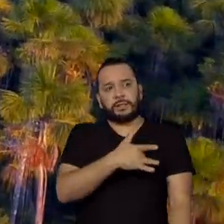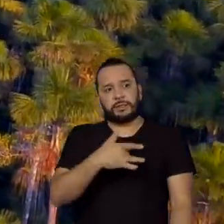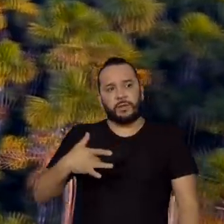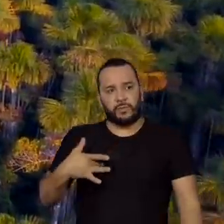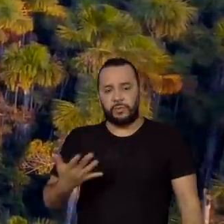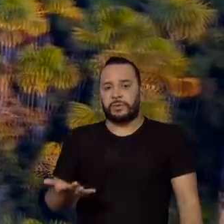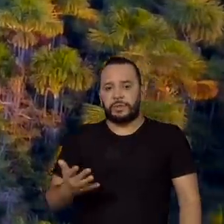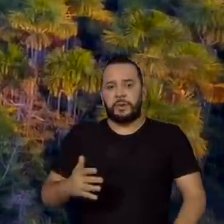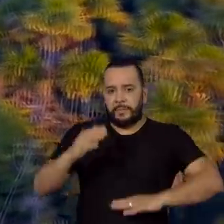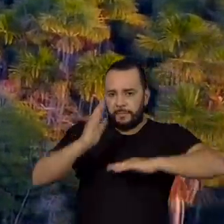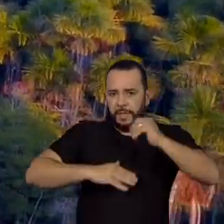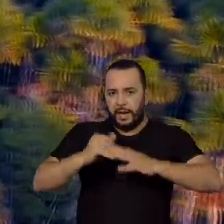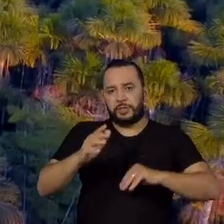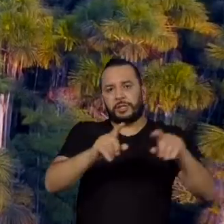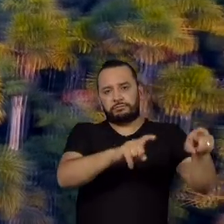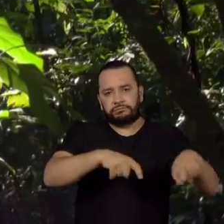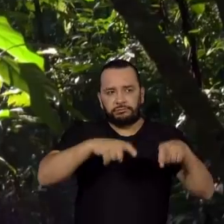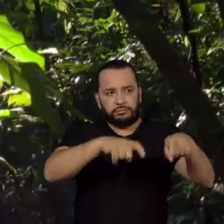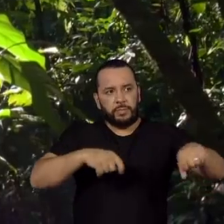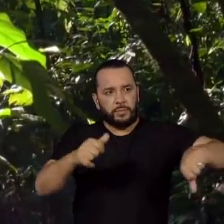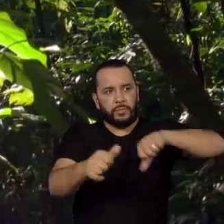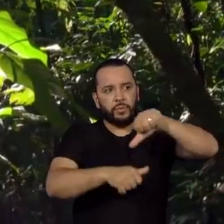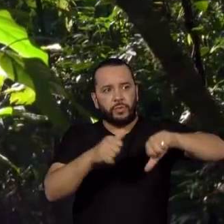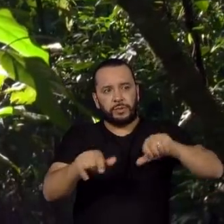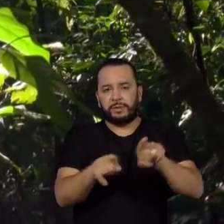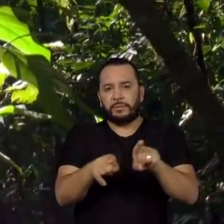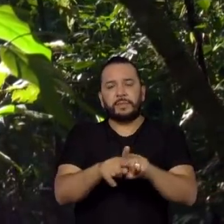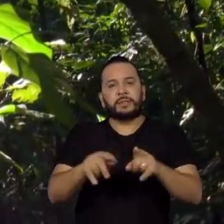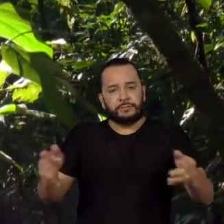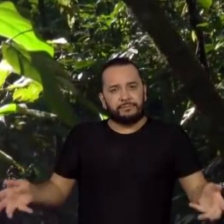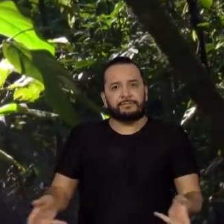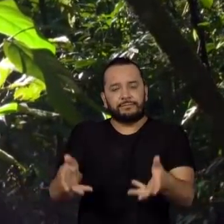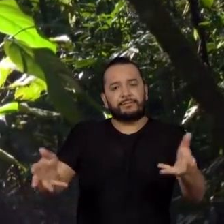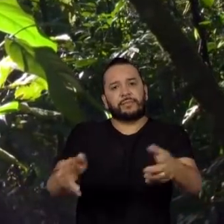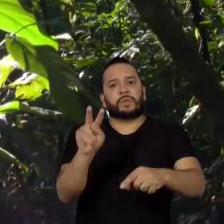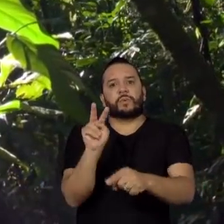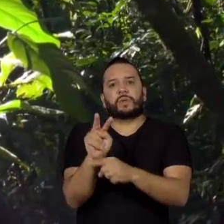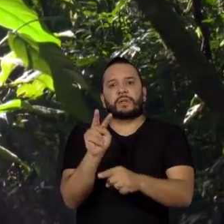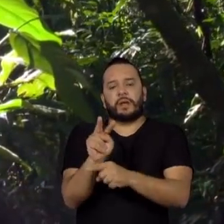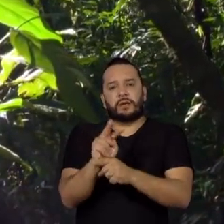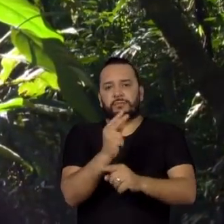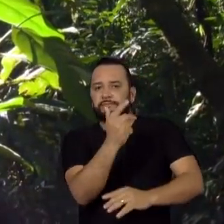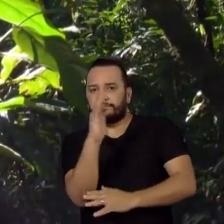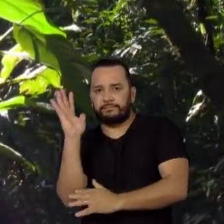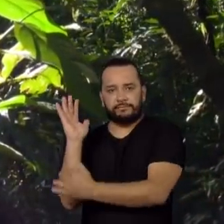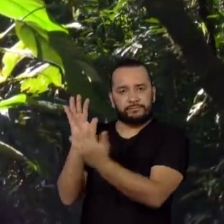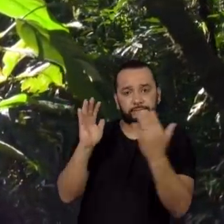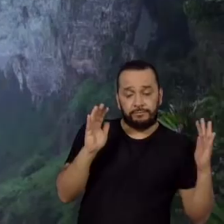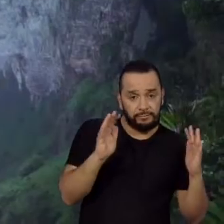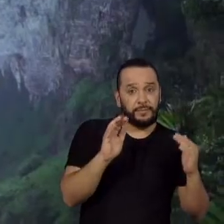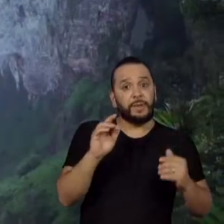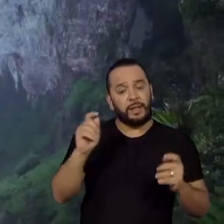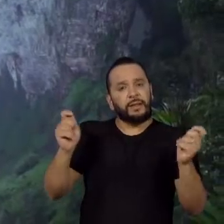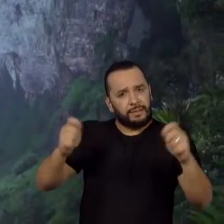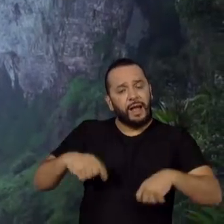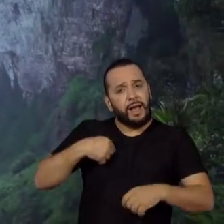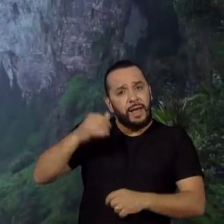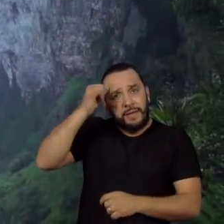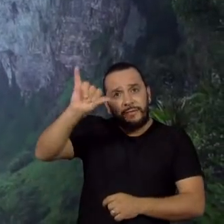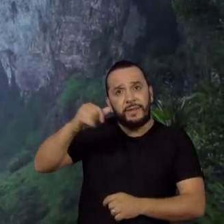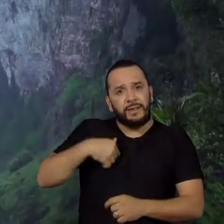as práticas agrícolas e invista na conservação de florestas. As medidas são para prevenir